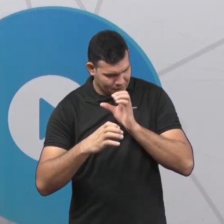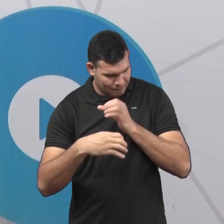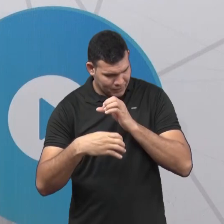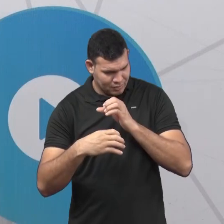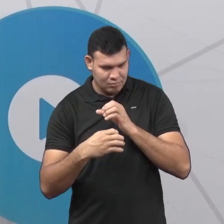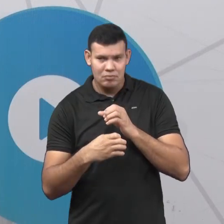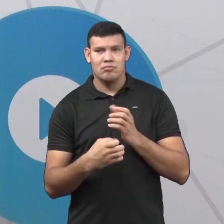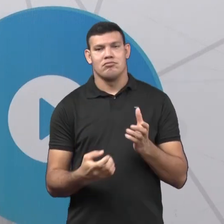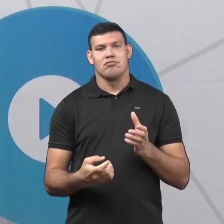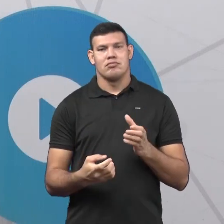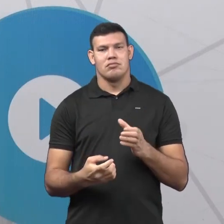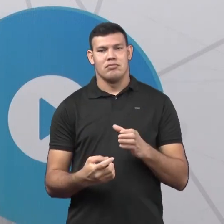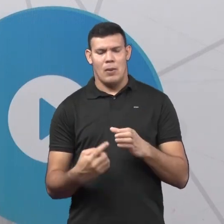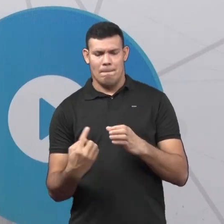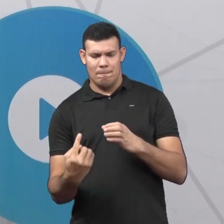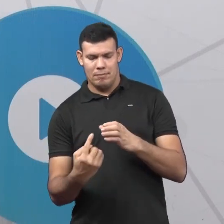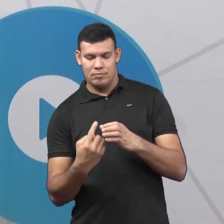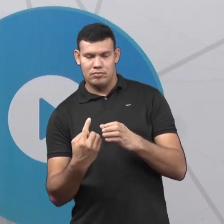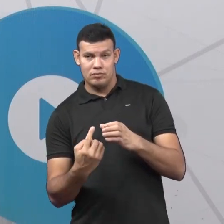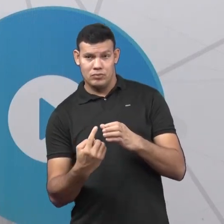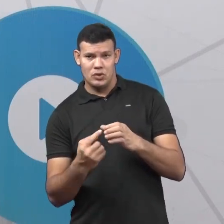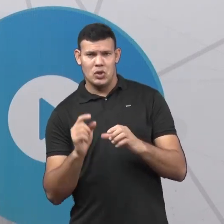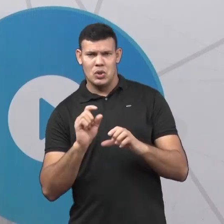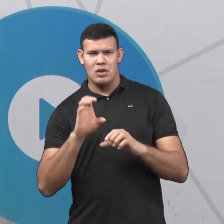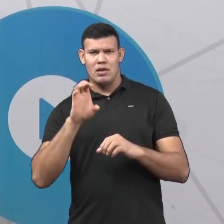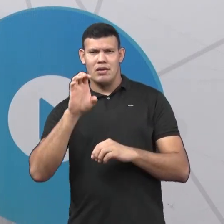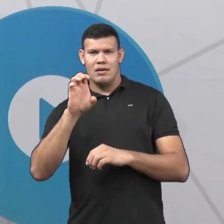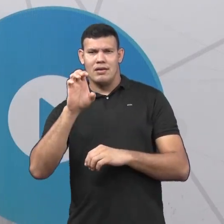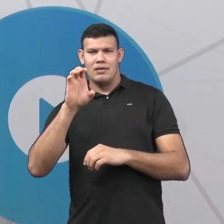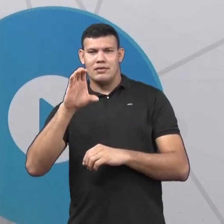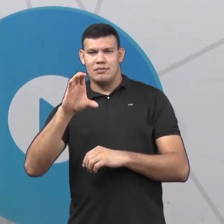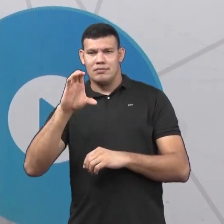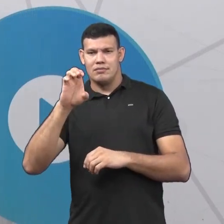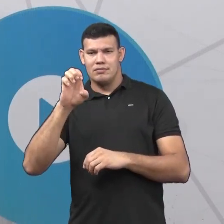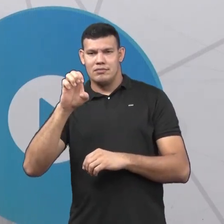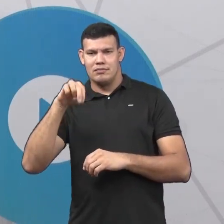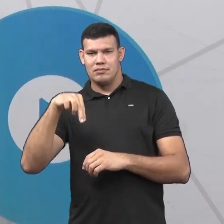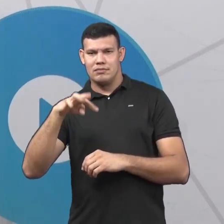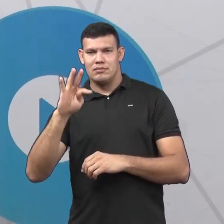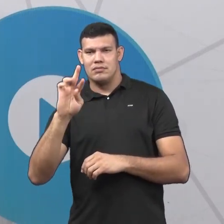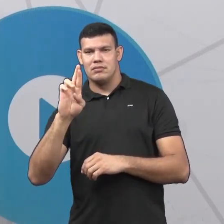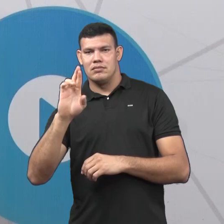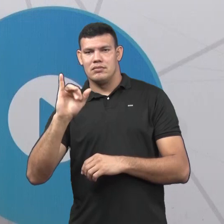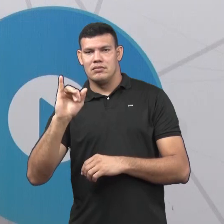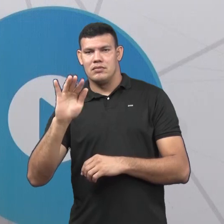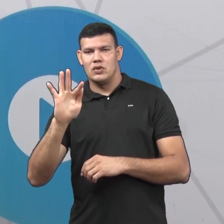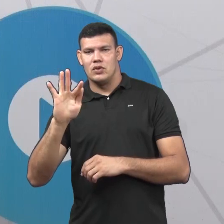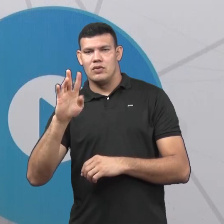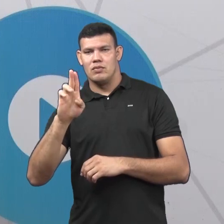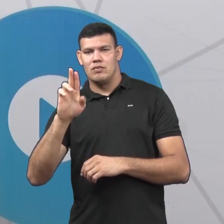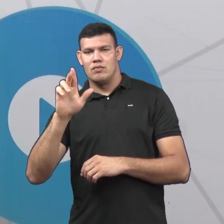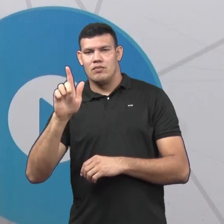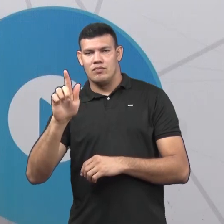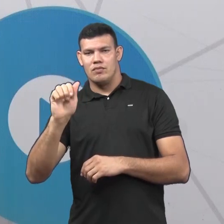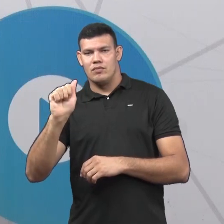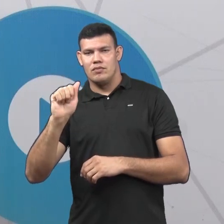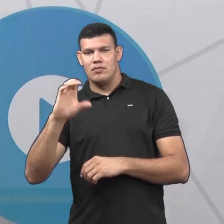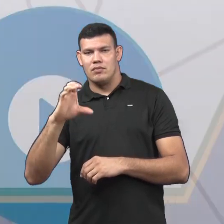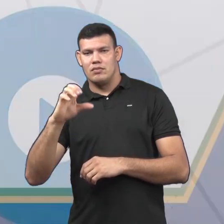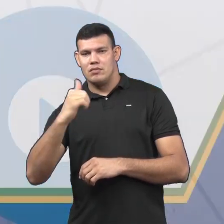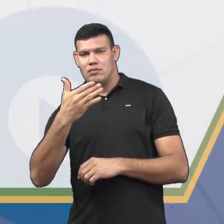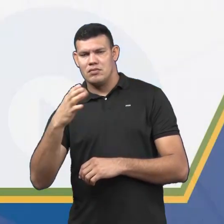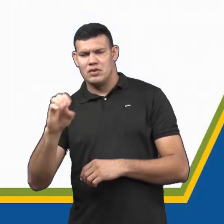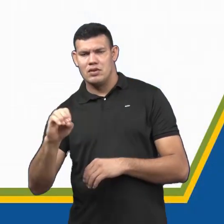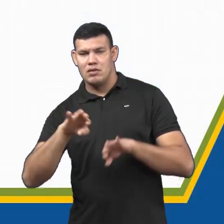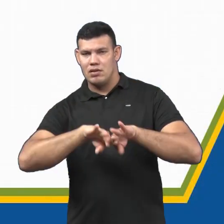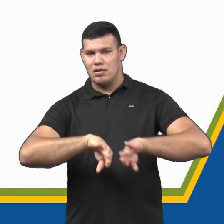de centrifugação. A centrifugação, ela consegue separar a parte líquida e a parte sólida do sangue. Se